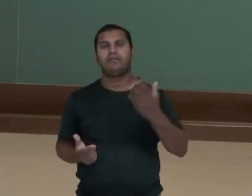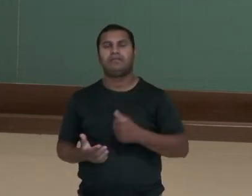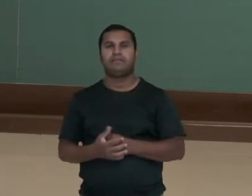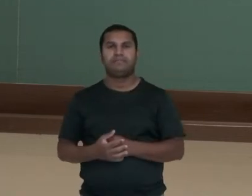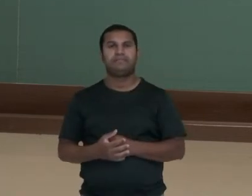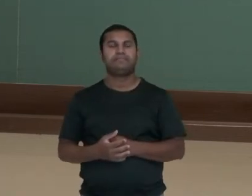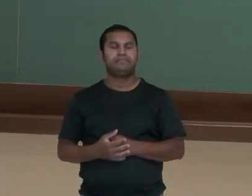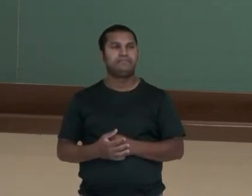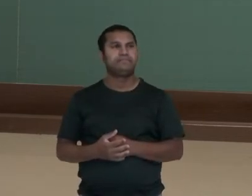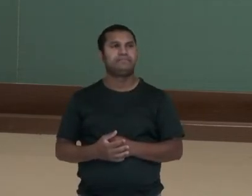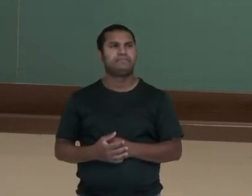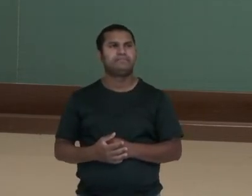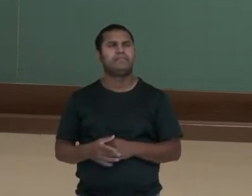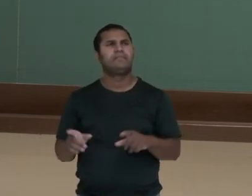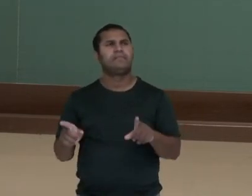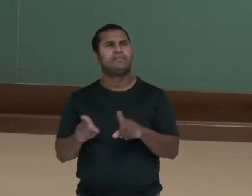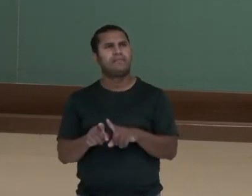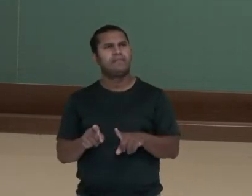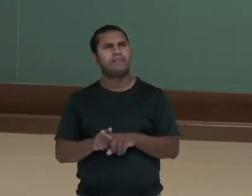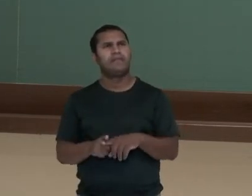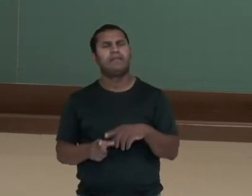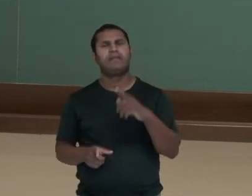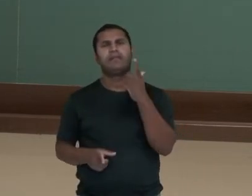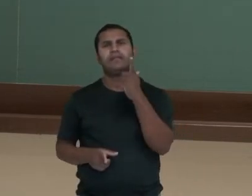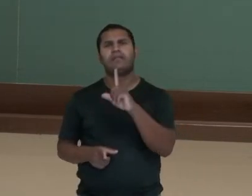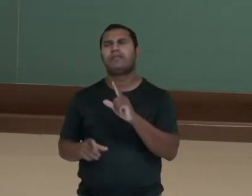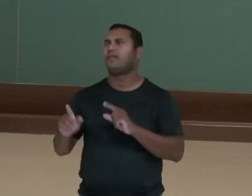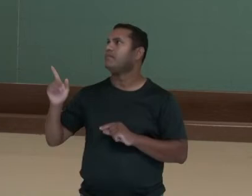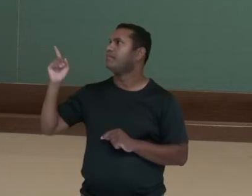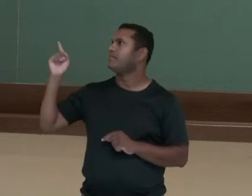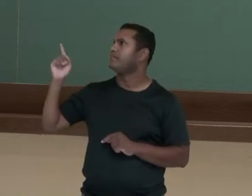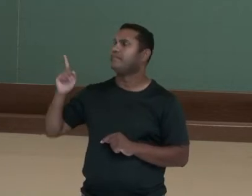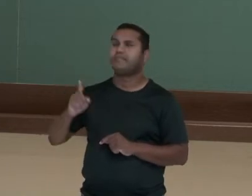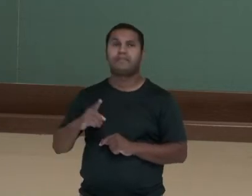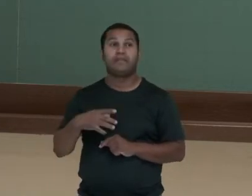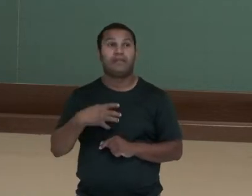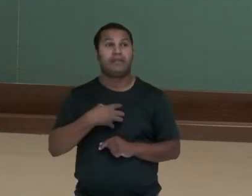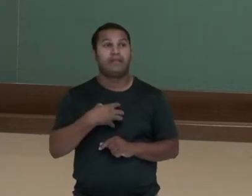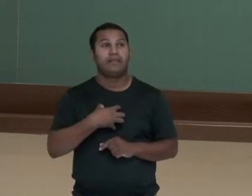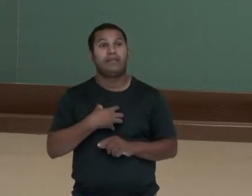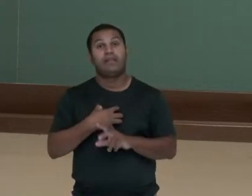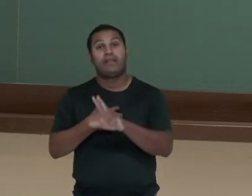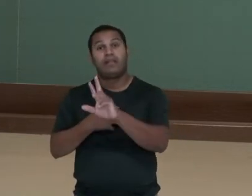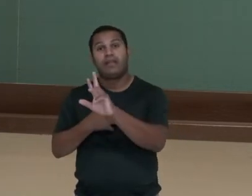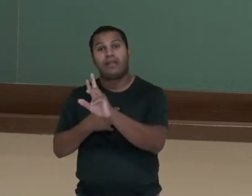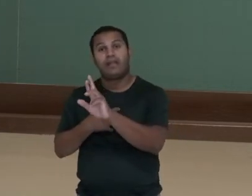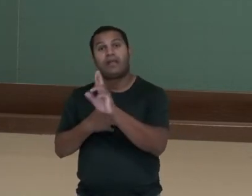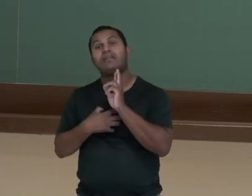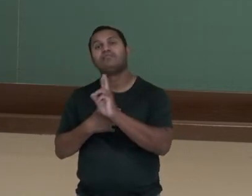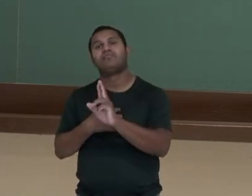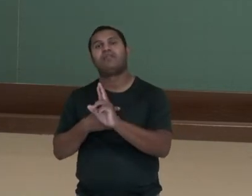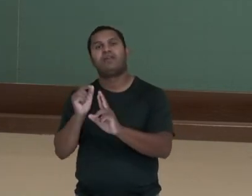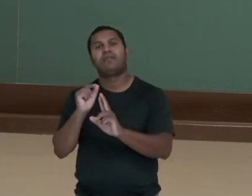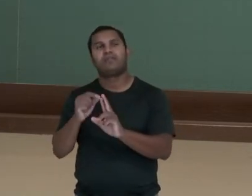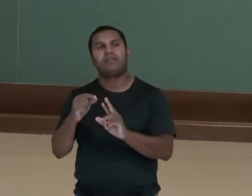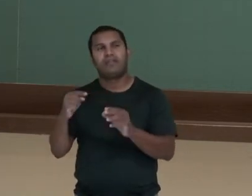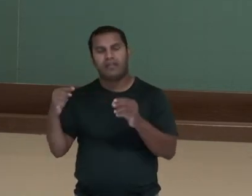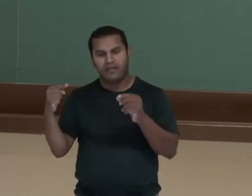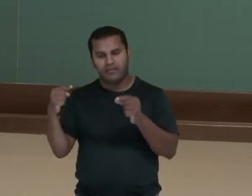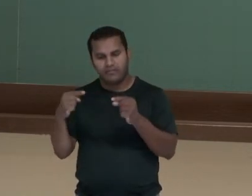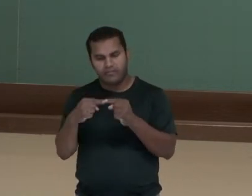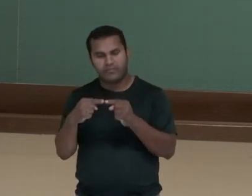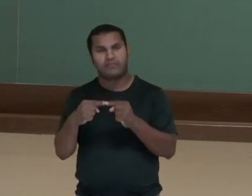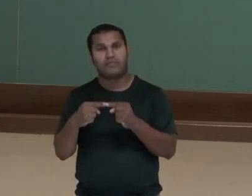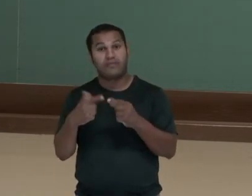Os organismos também, os seres vivos, eles têm capacidade de resposta a estímulos. Como assim? Eles reagem a estímulos